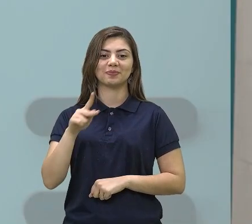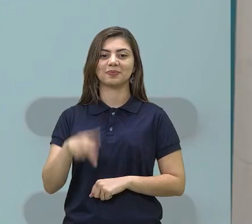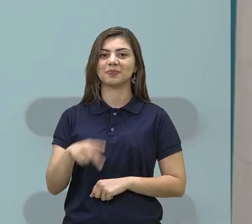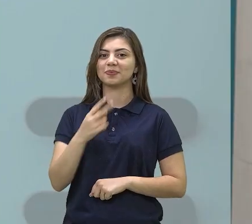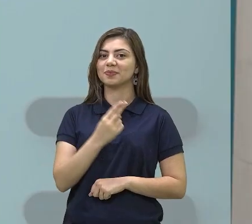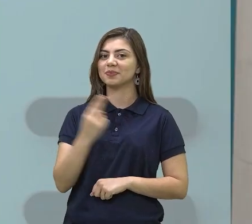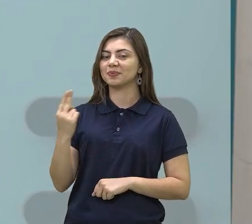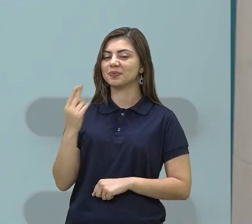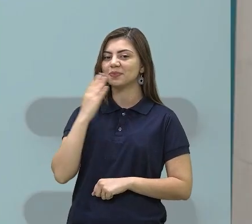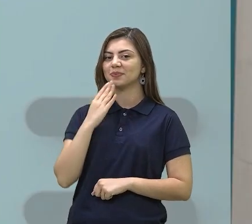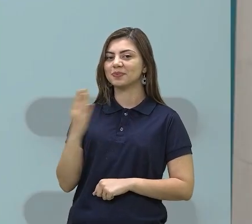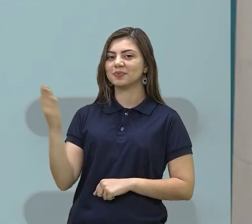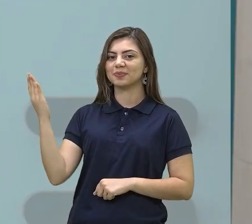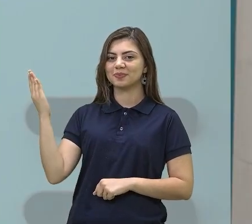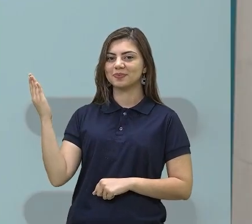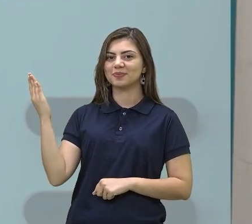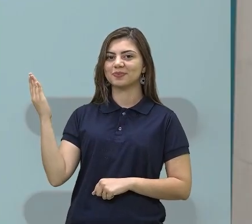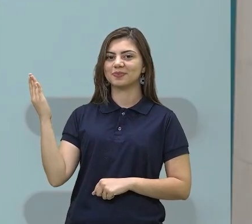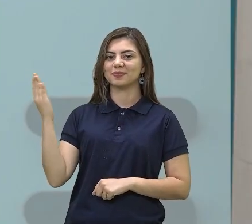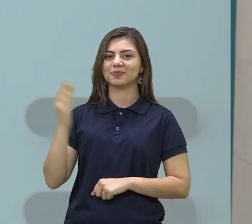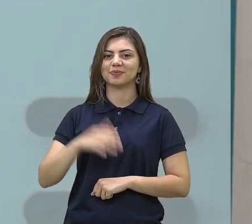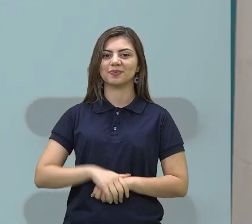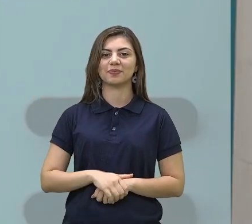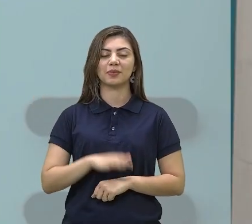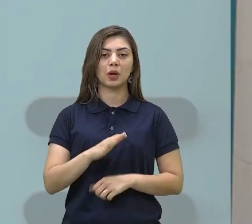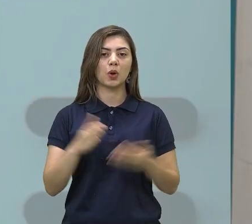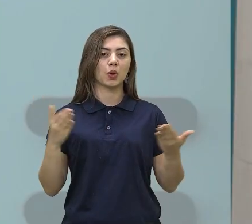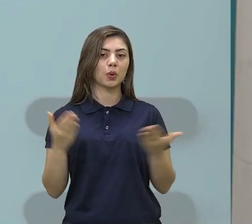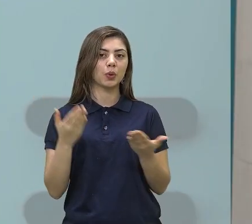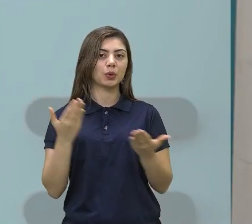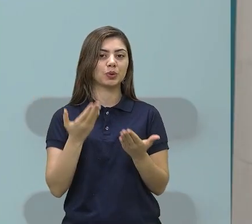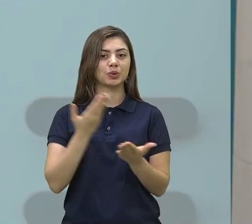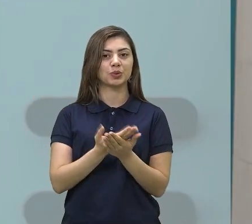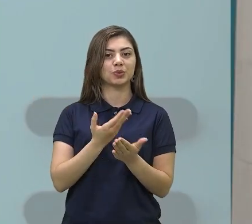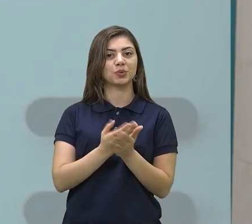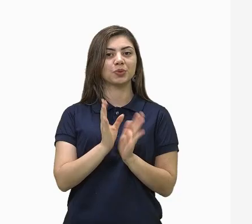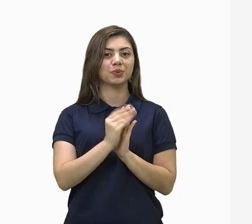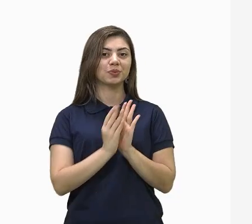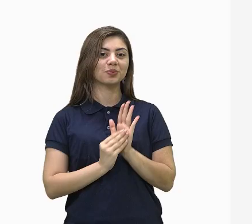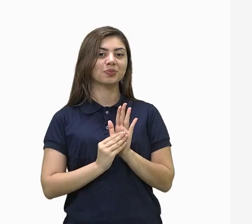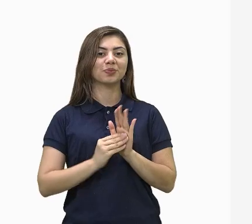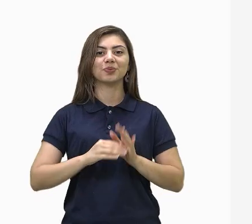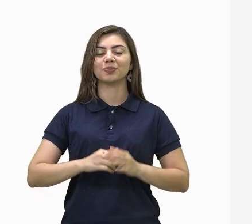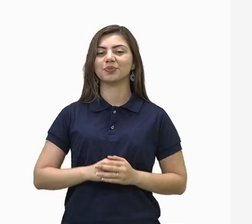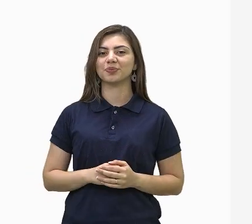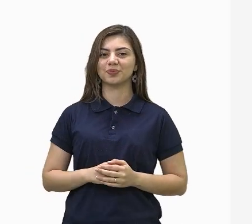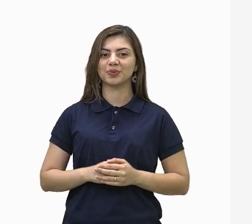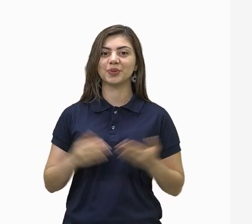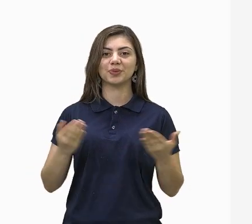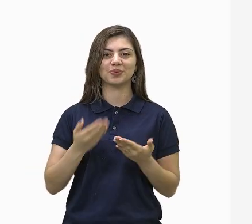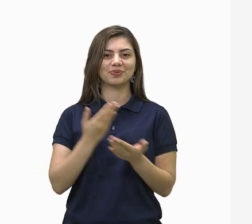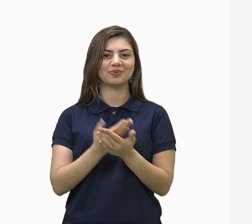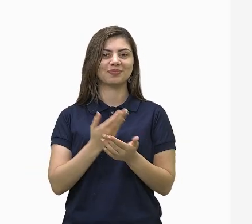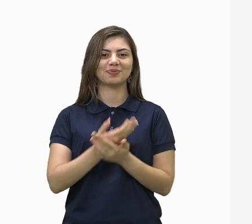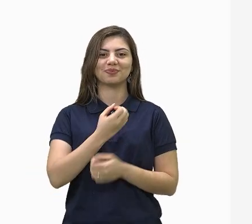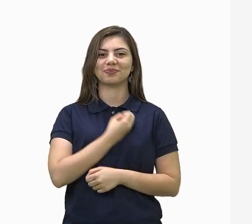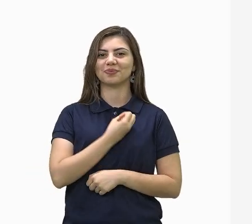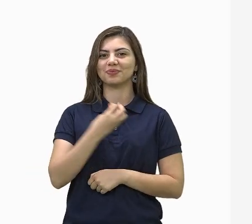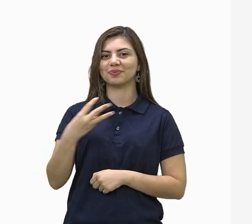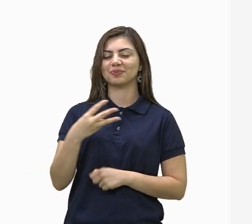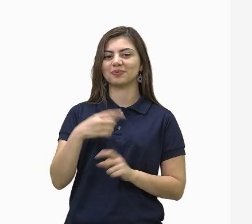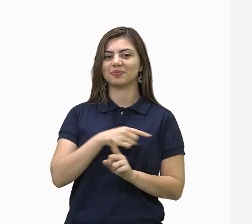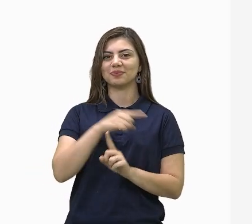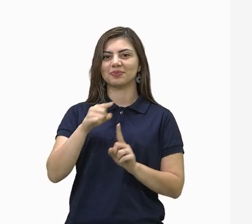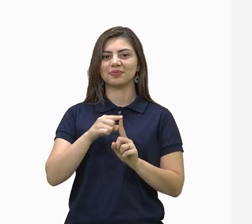professora Vanessa Mafra. Vamos verificar o nosso conteúdo? Aula de número